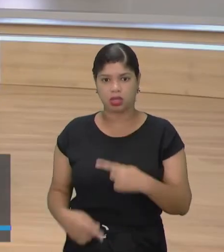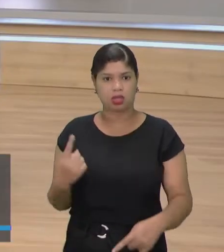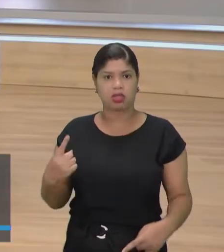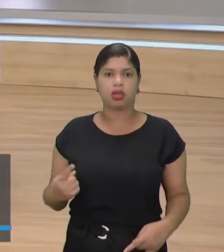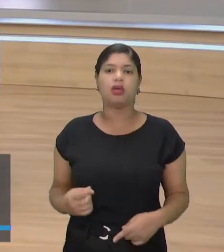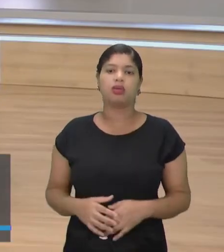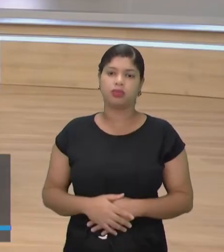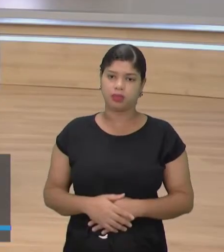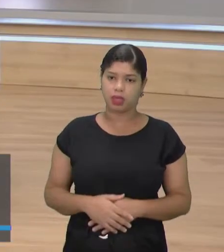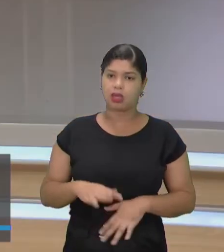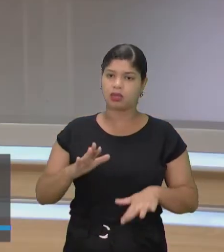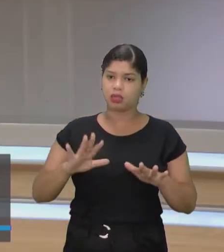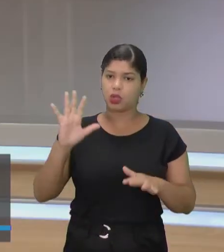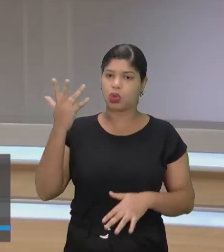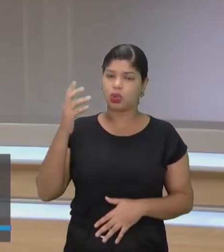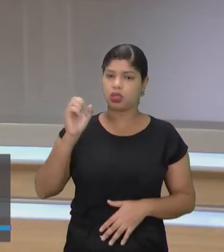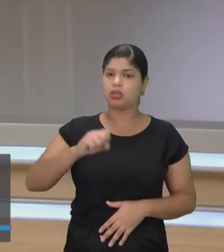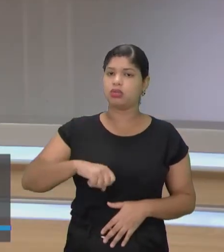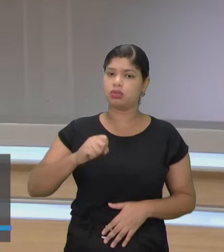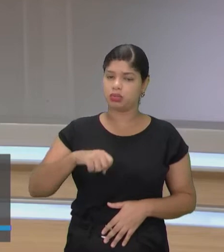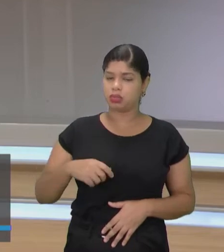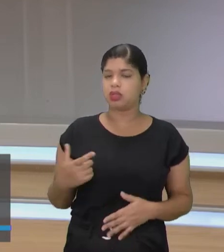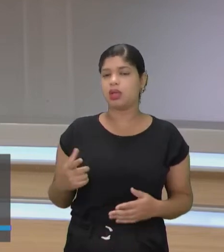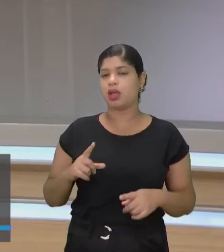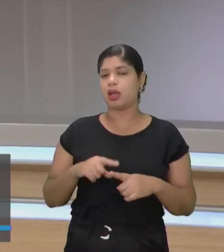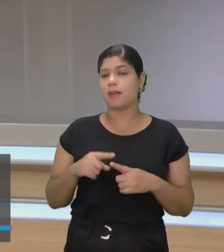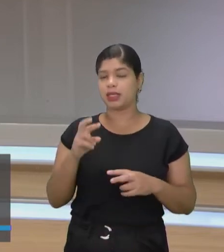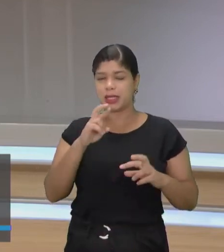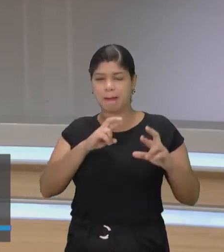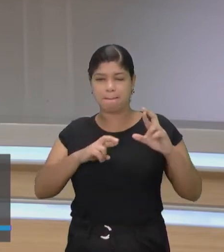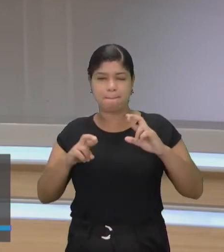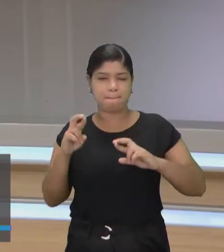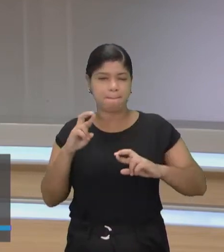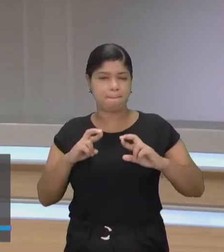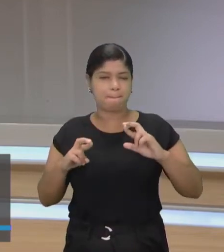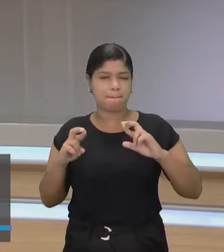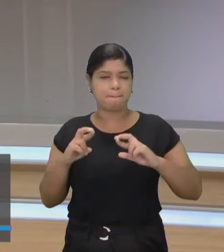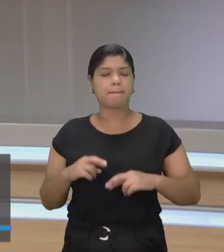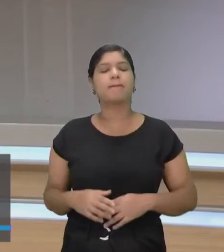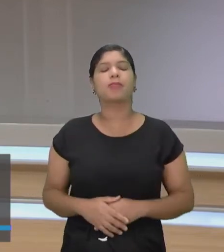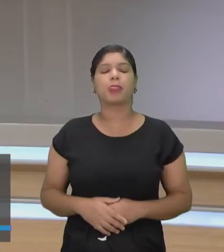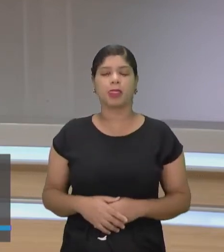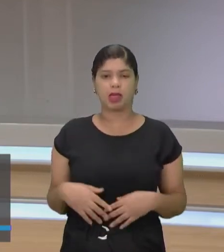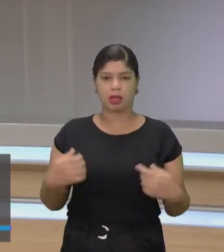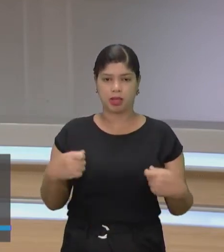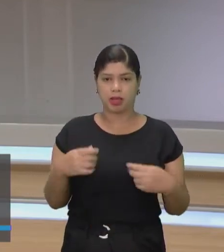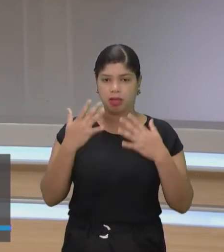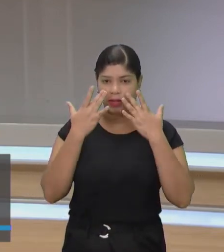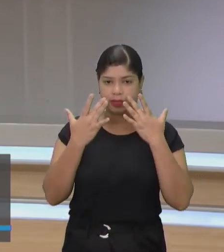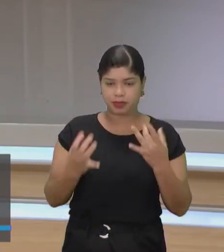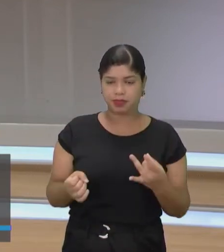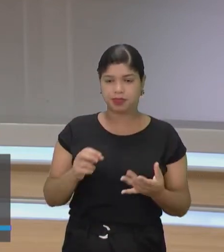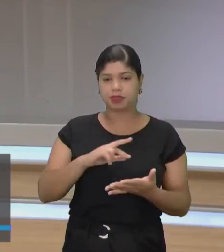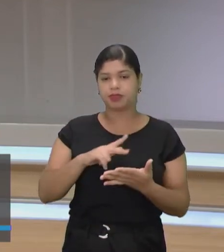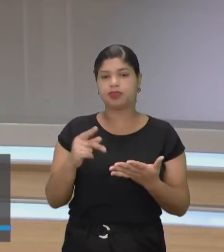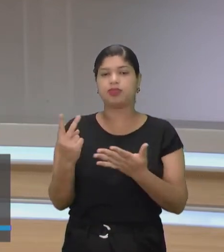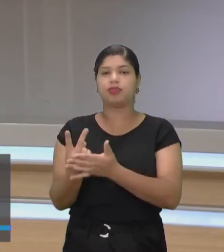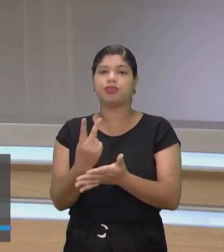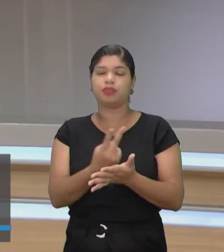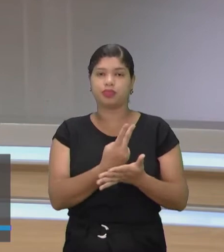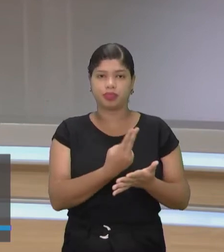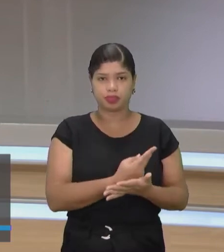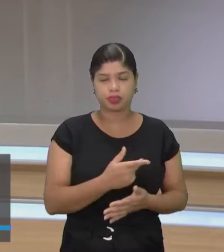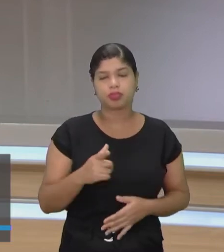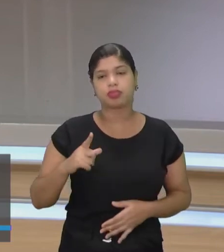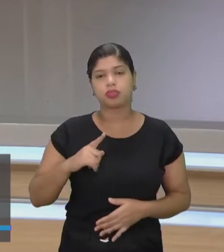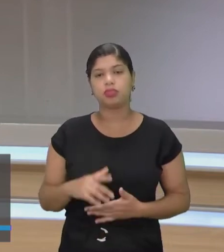acontecer, infelizmente, né? Mas com a fiscalização, a luta da fiscalização é essa, é fiscalizar o que tiver de errado ali naquela